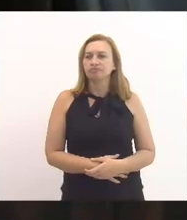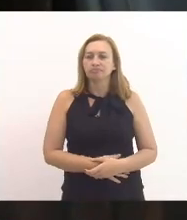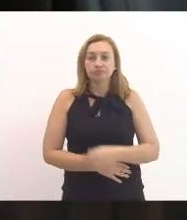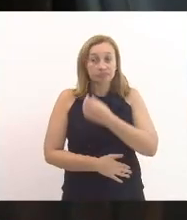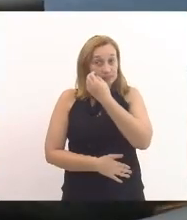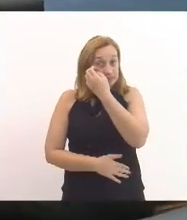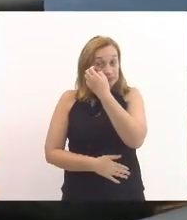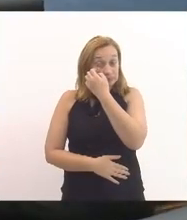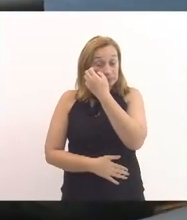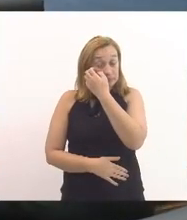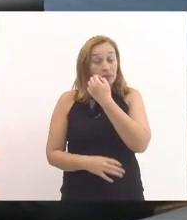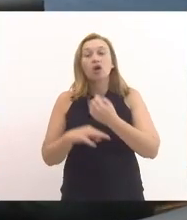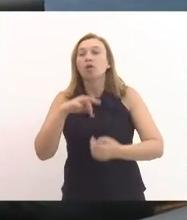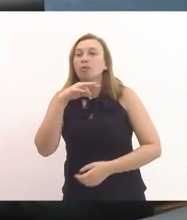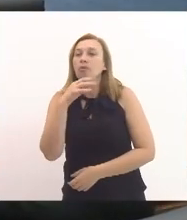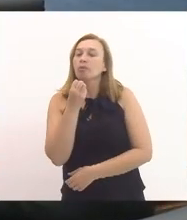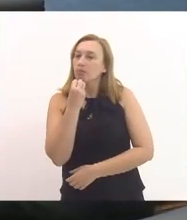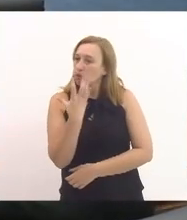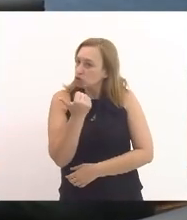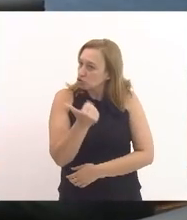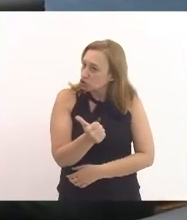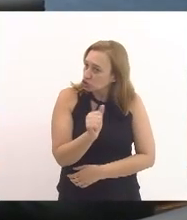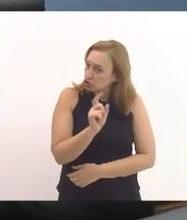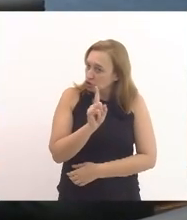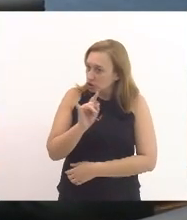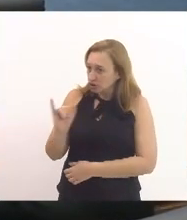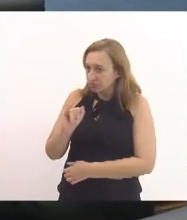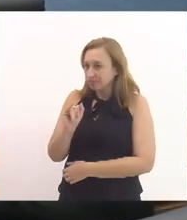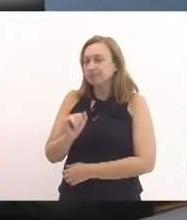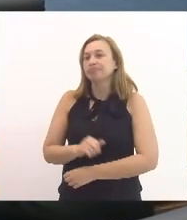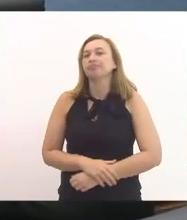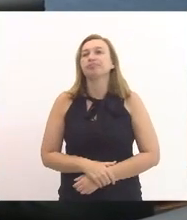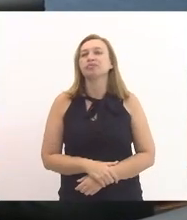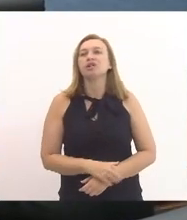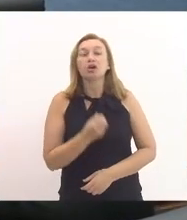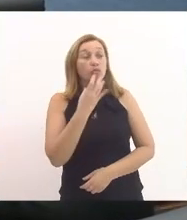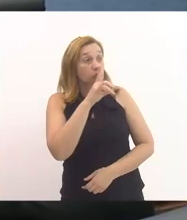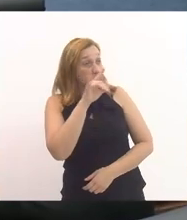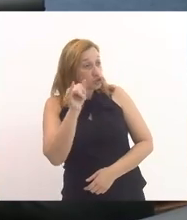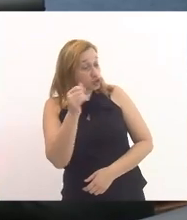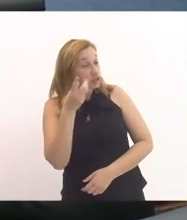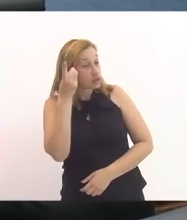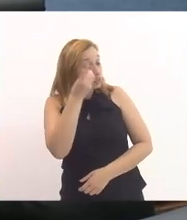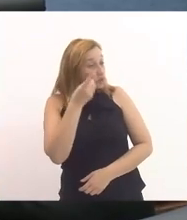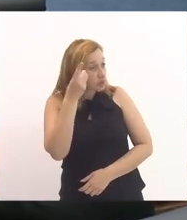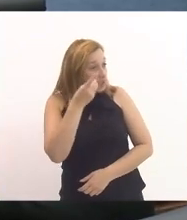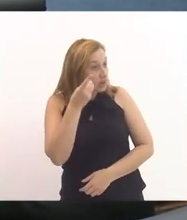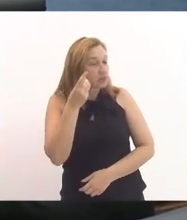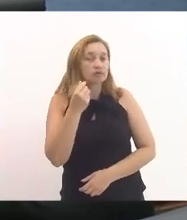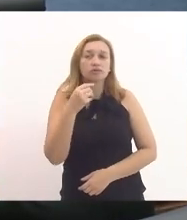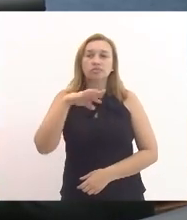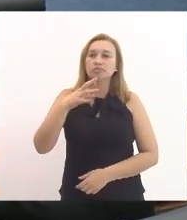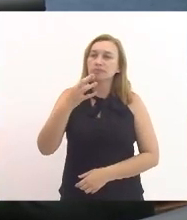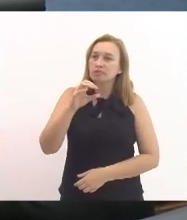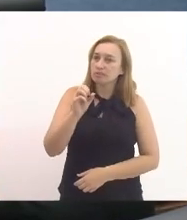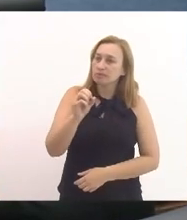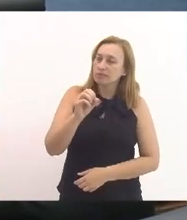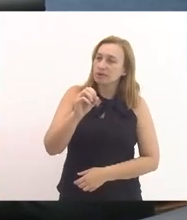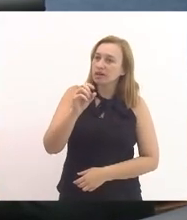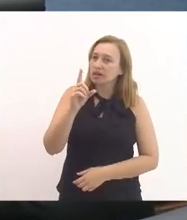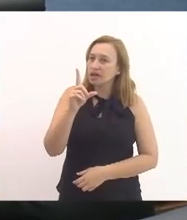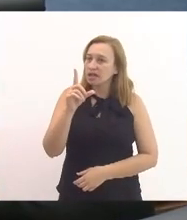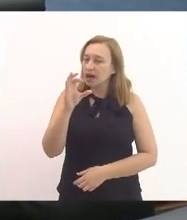Oi bom dia bom dia a todos Oi bom dia o deputador Estadual Augusto um